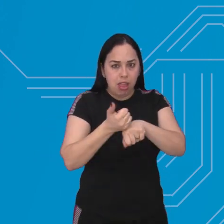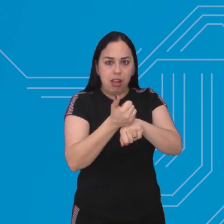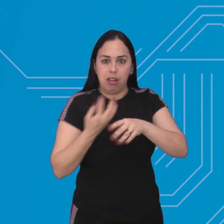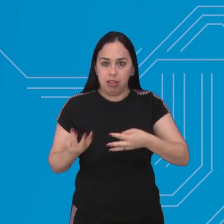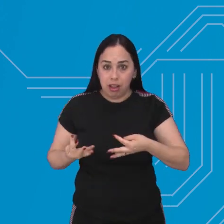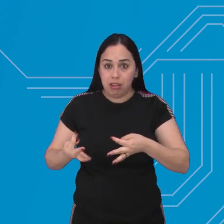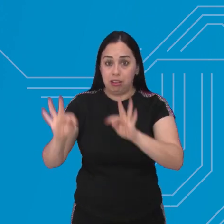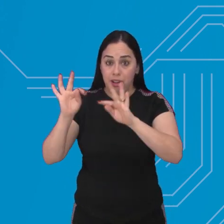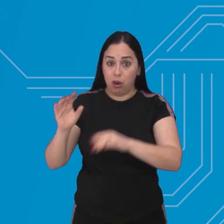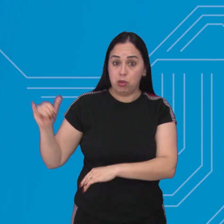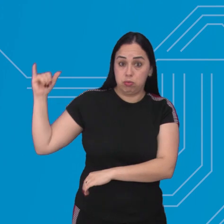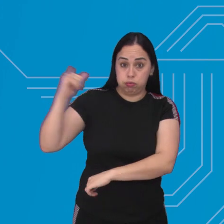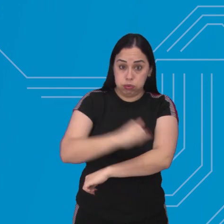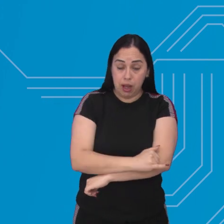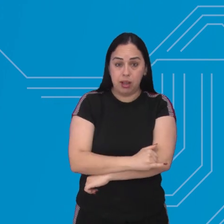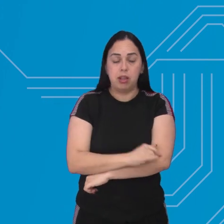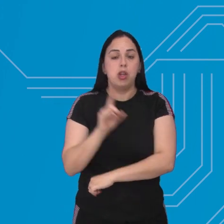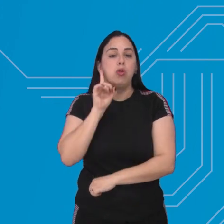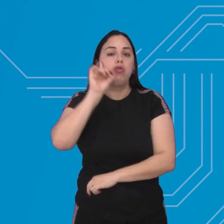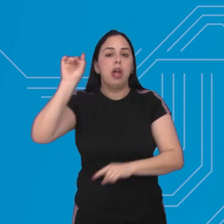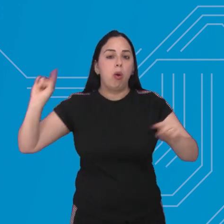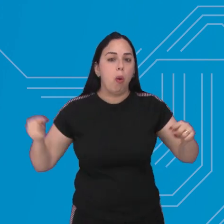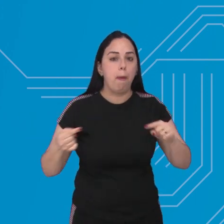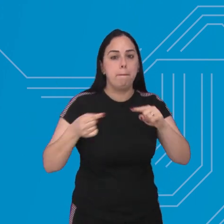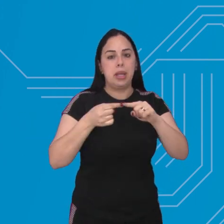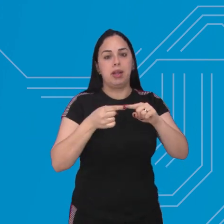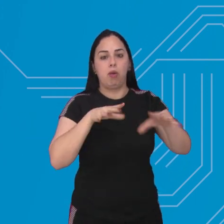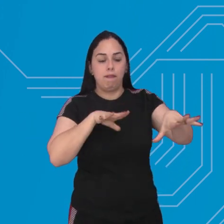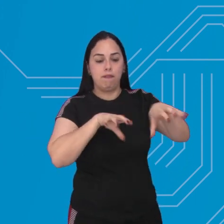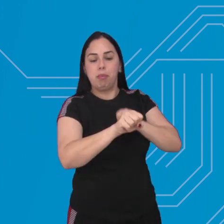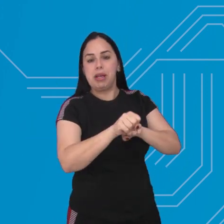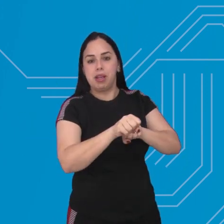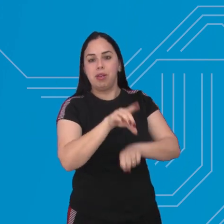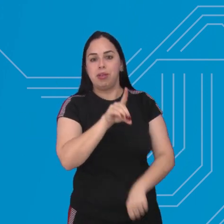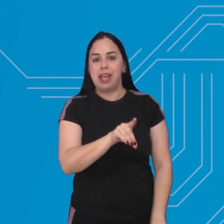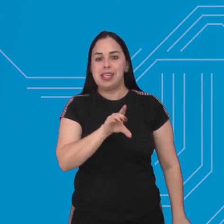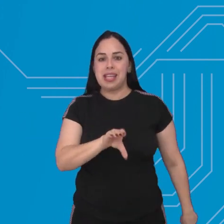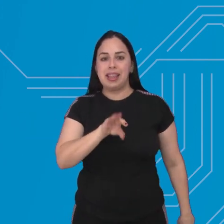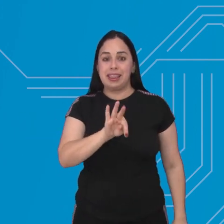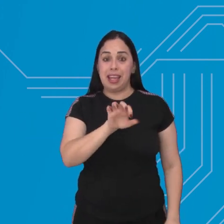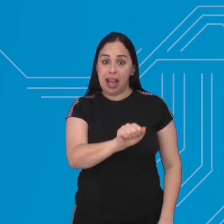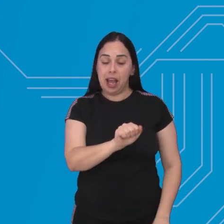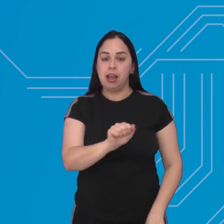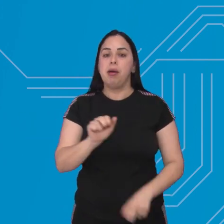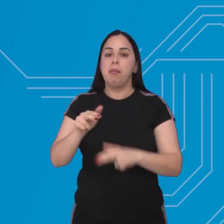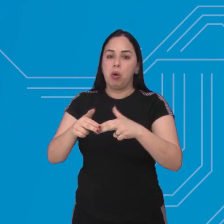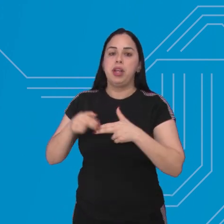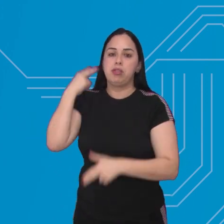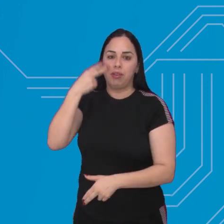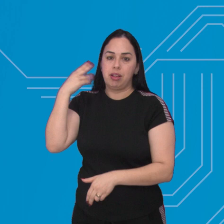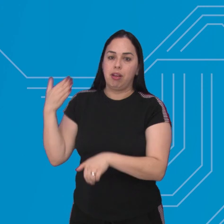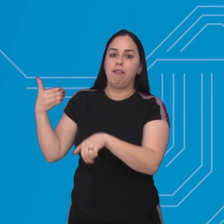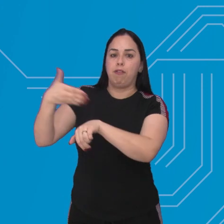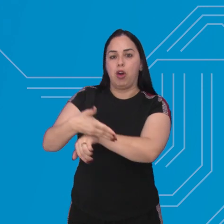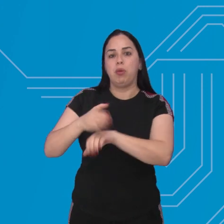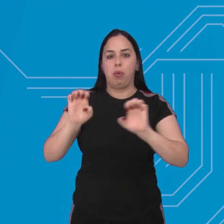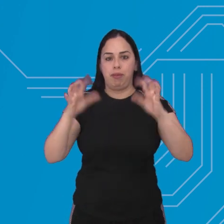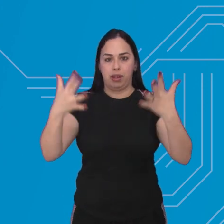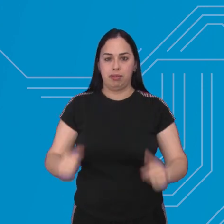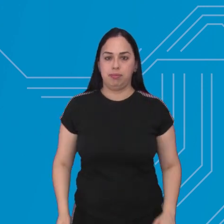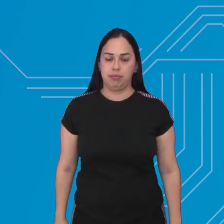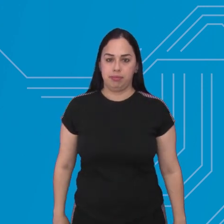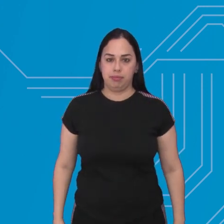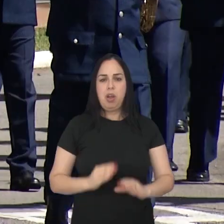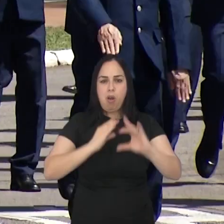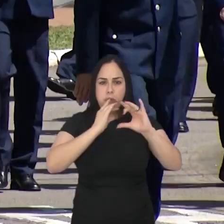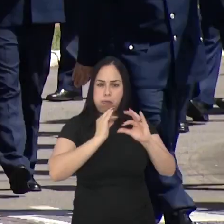de novos profissionais militares. A data coincidiu com a formatura do DCTA e a Câmara de São José foi representada no